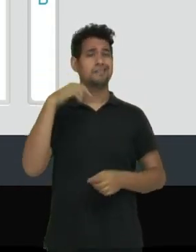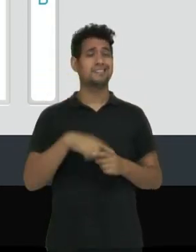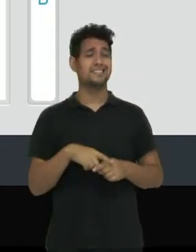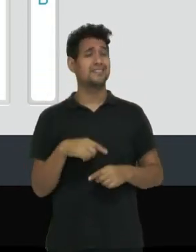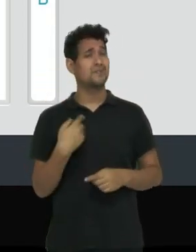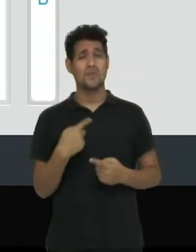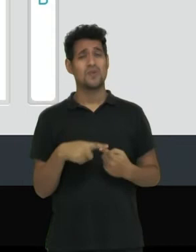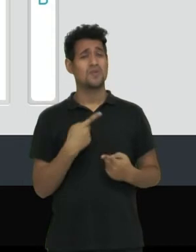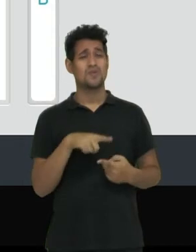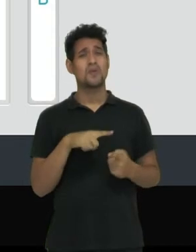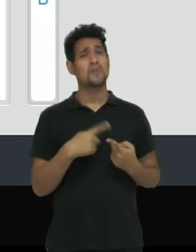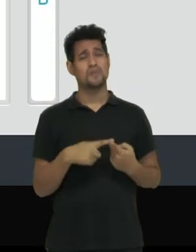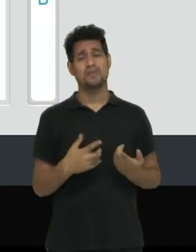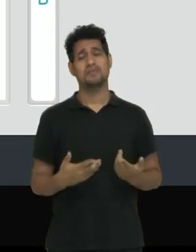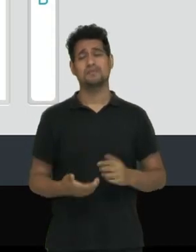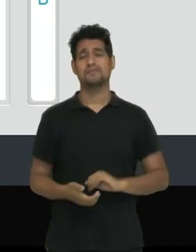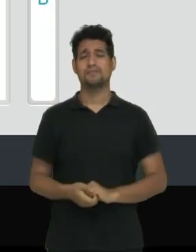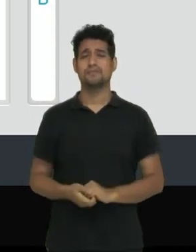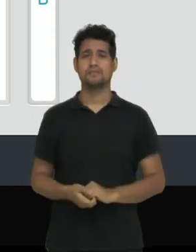vou. É muito caro.